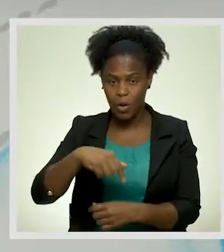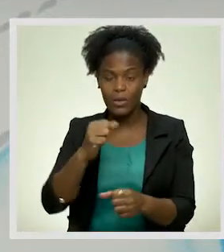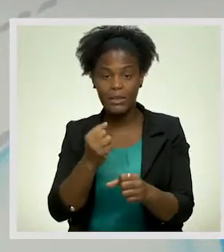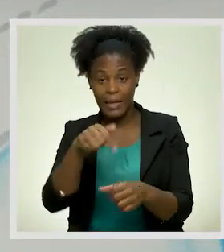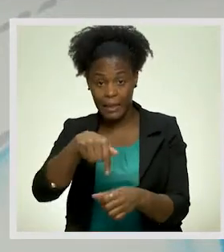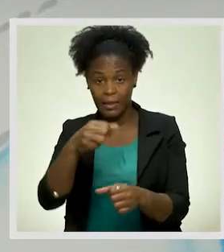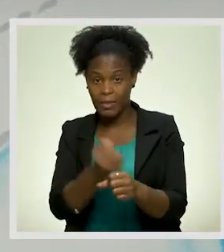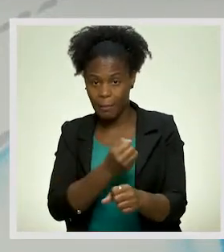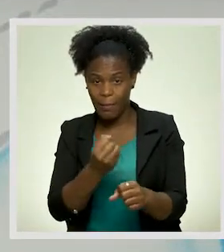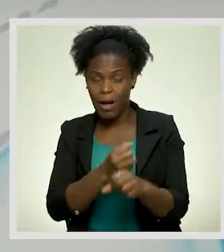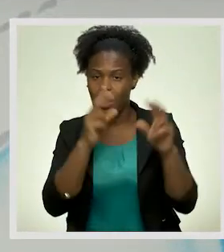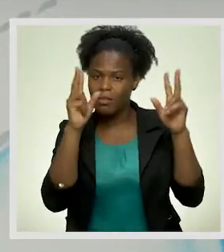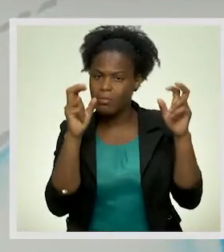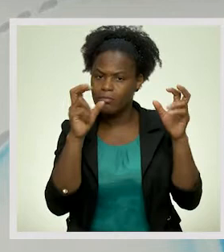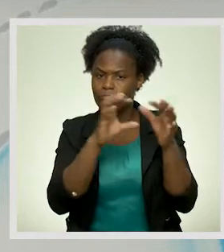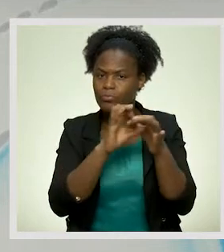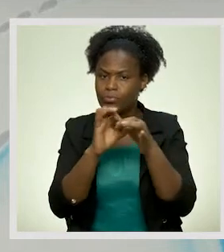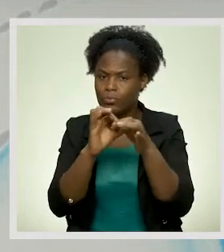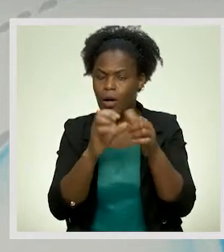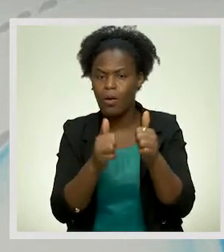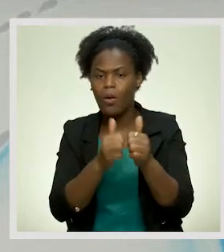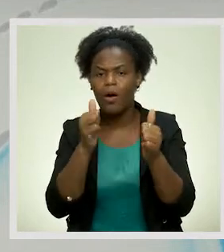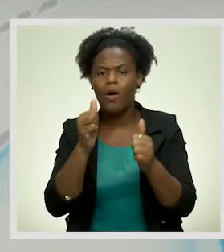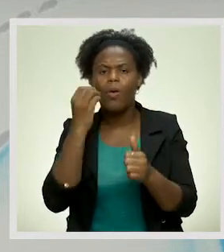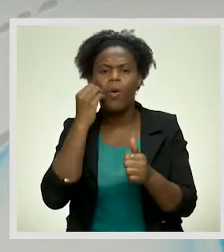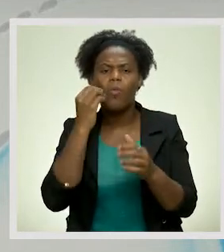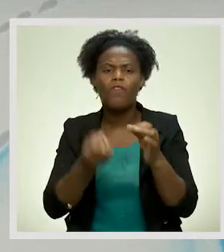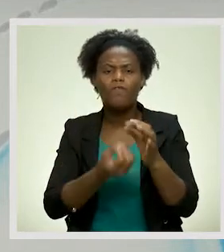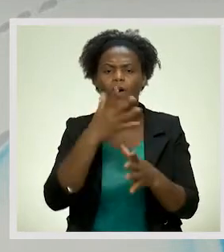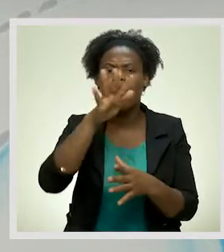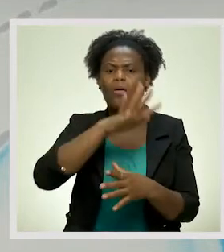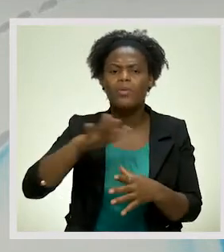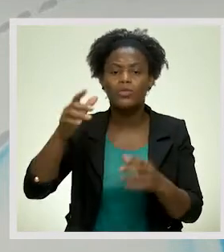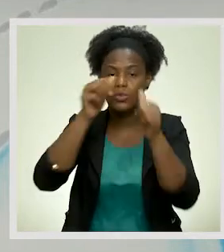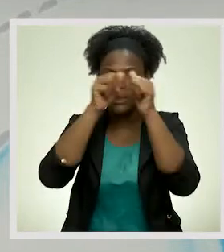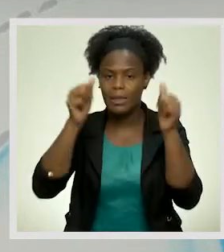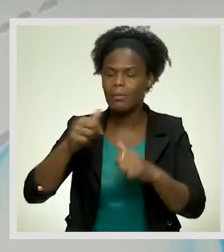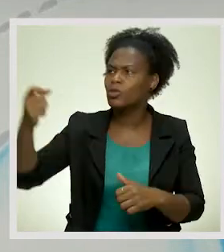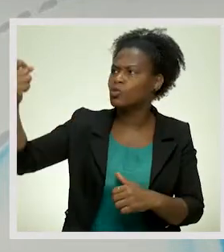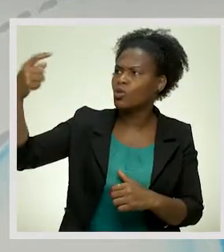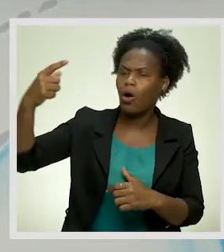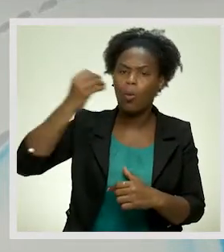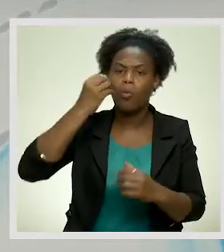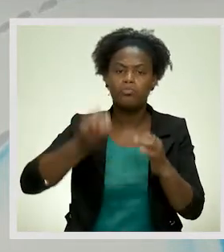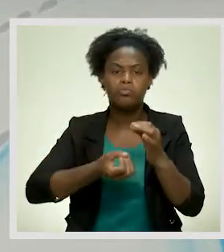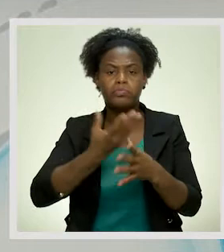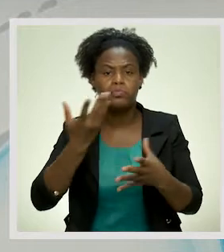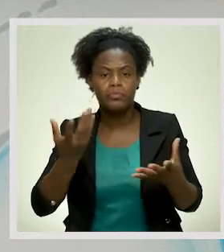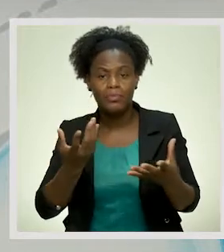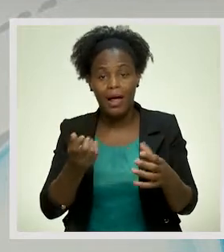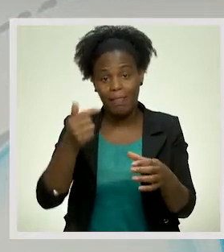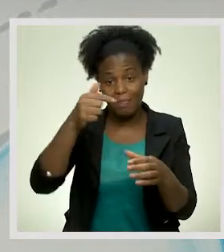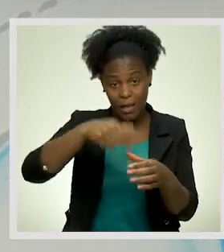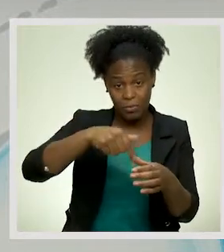aqui conteúdos relacionados com a formação do sistema solar. Dentro